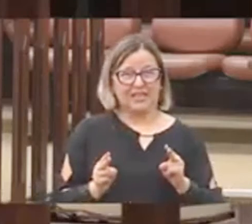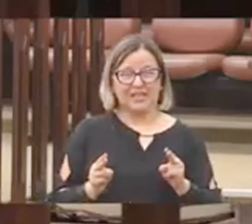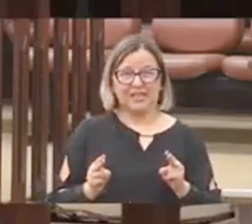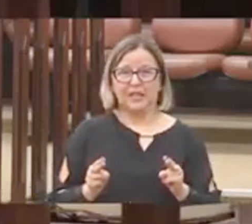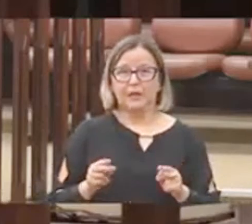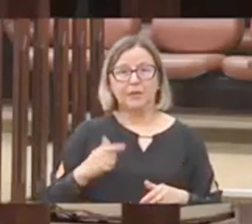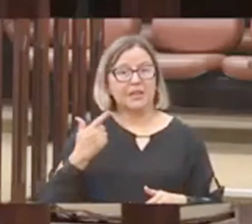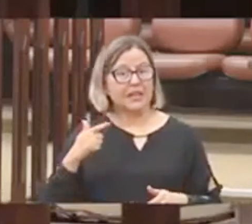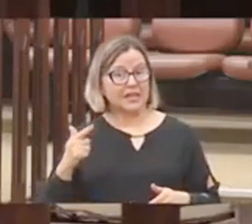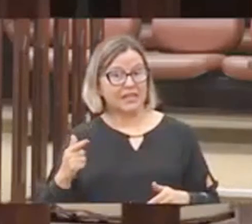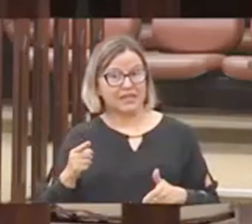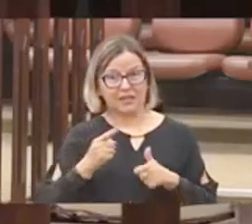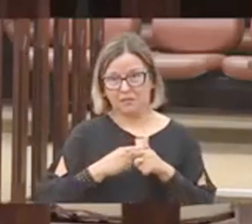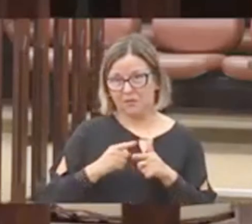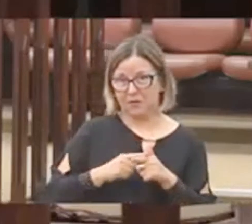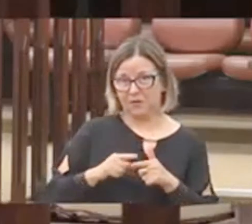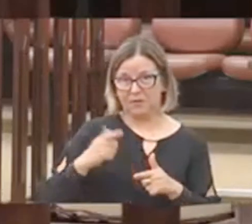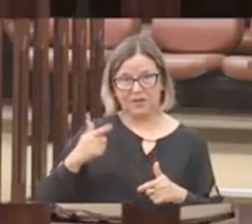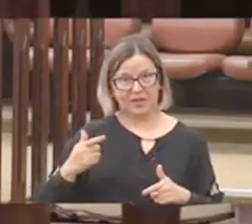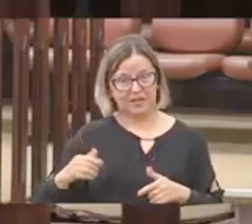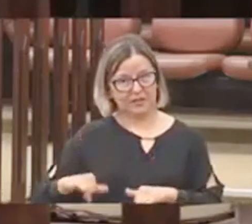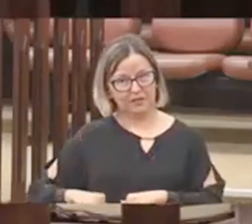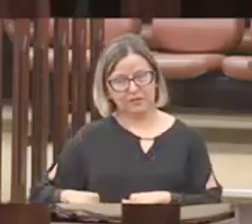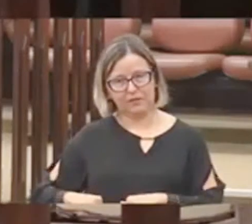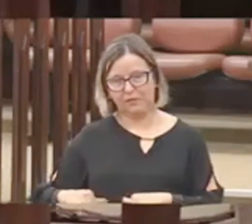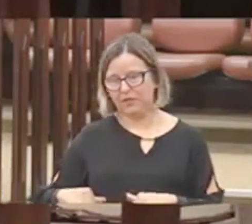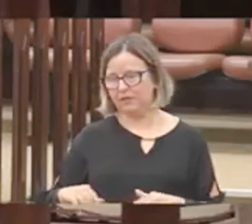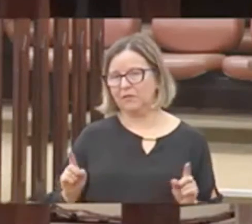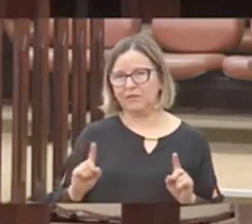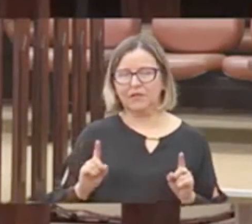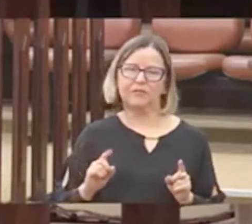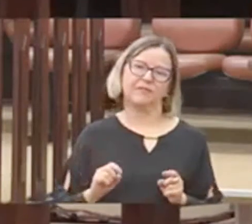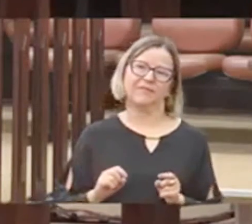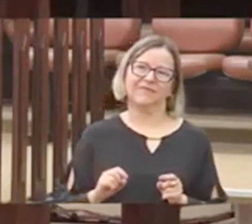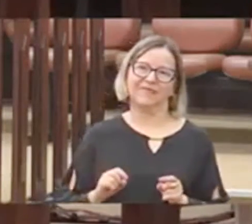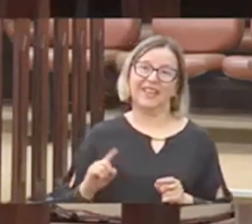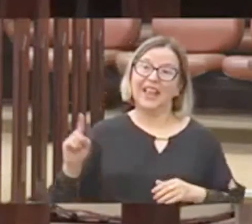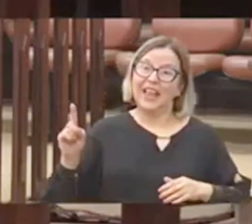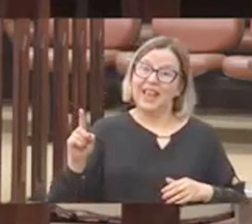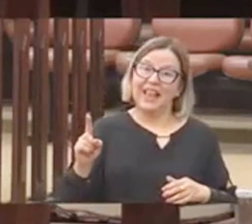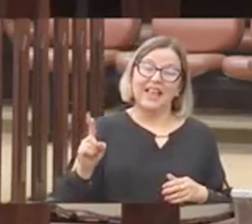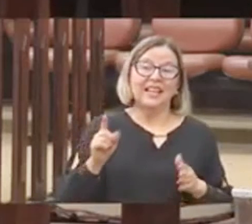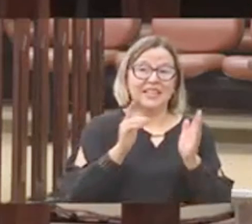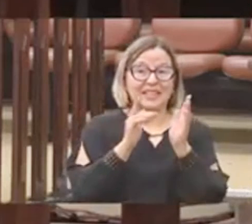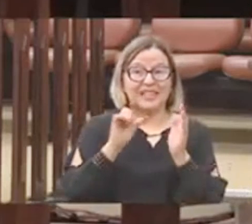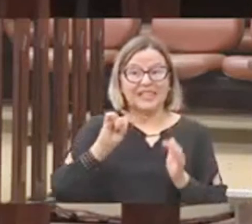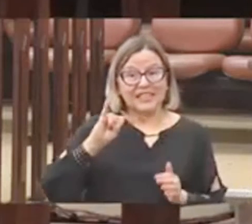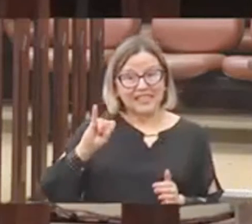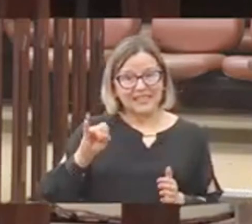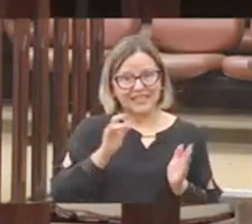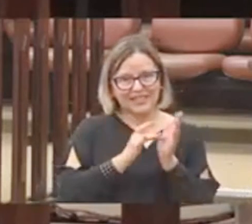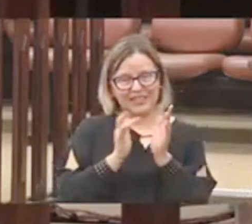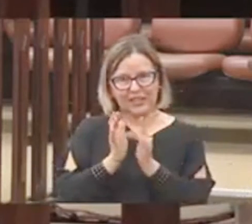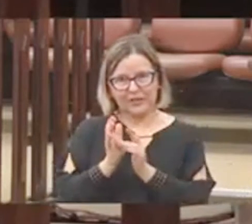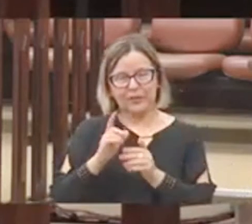até morrer. E nós somos seus discípulos.